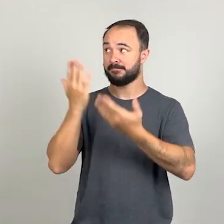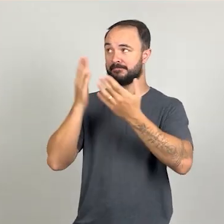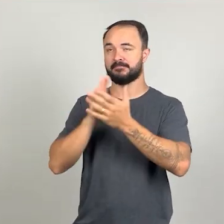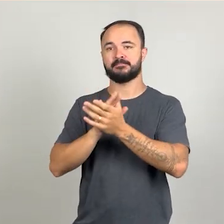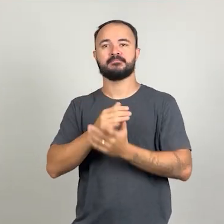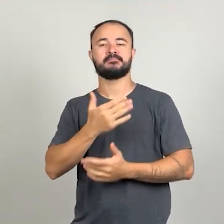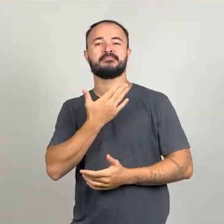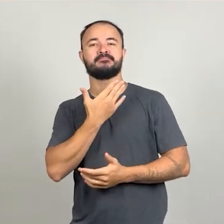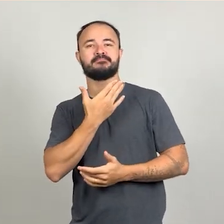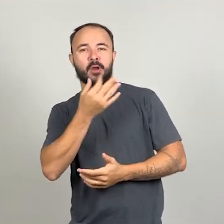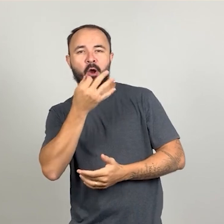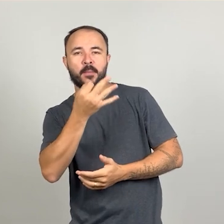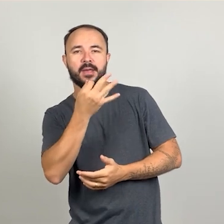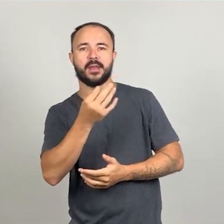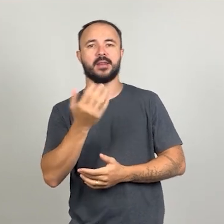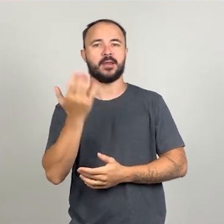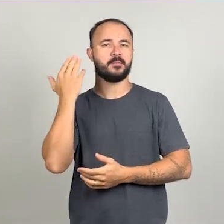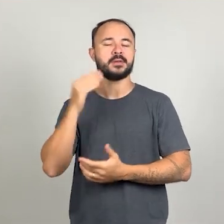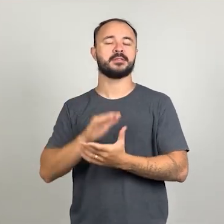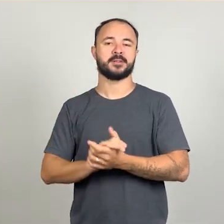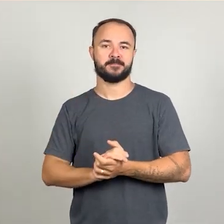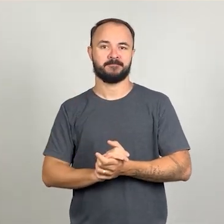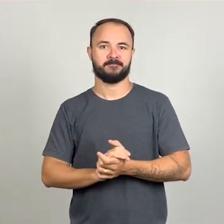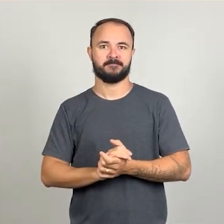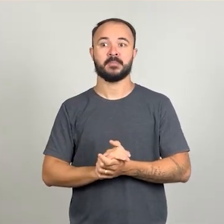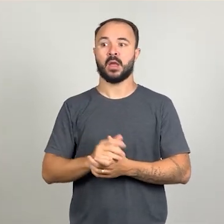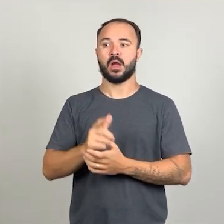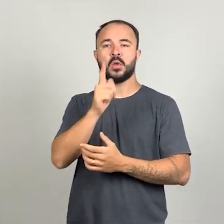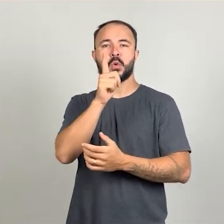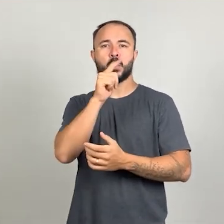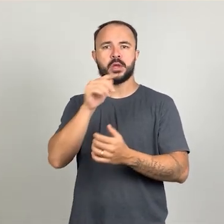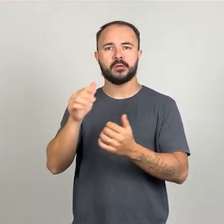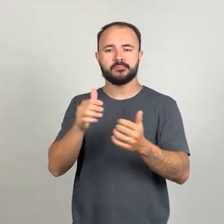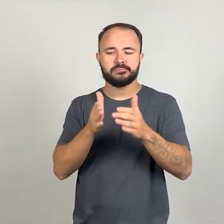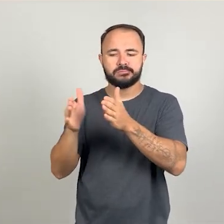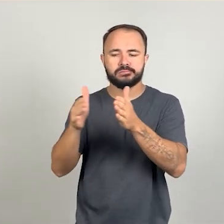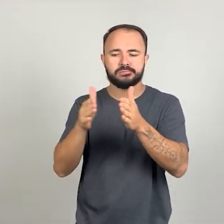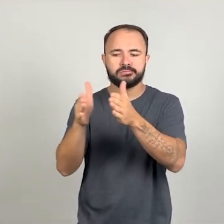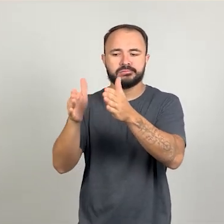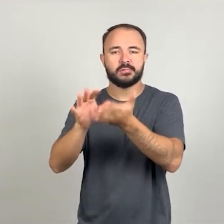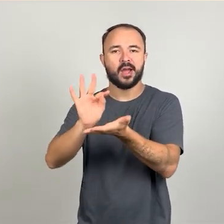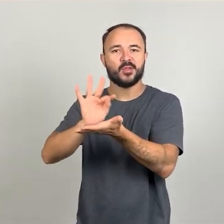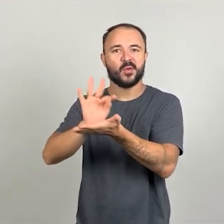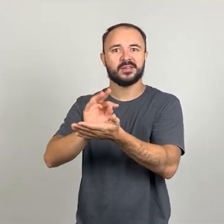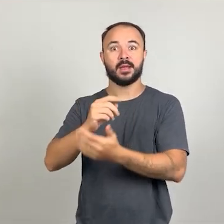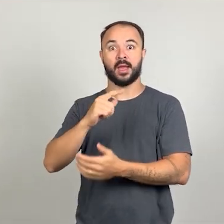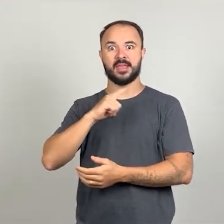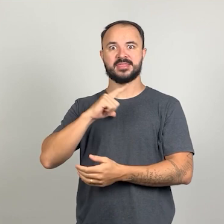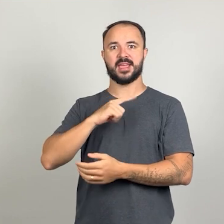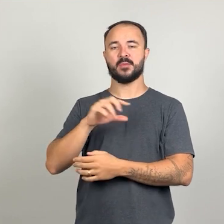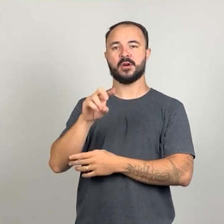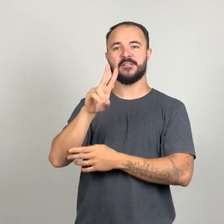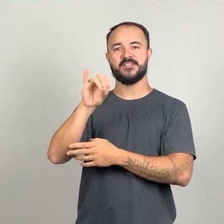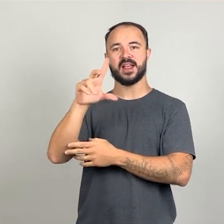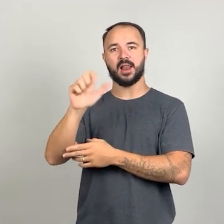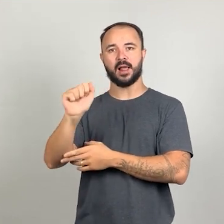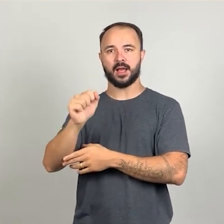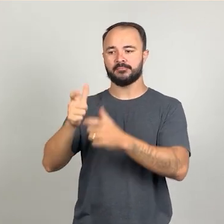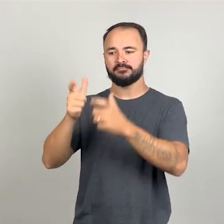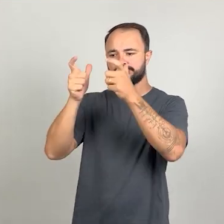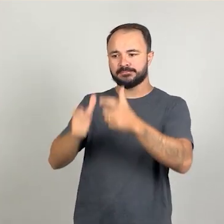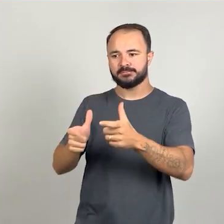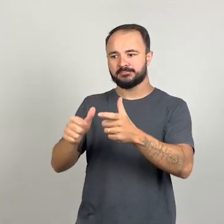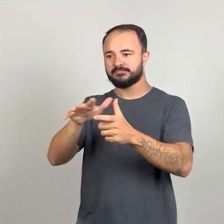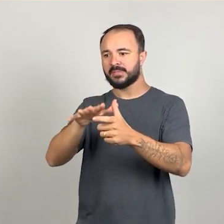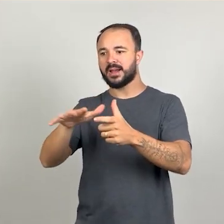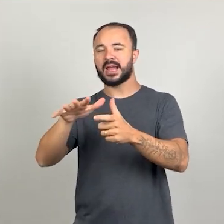chamado Coutinho. Lá para as margens do Tocantins existe uma vila e o seu estado mostra bem quanto